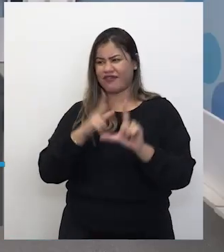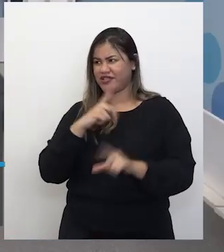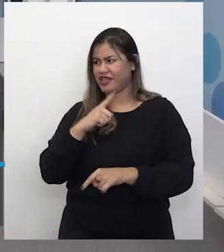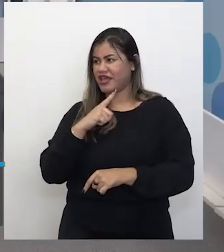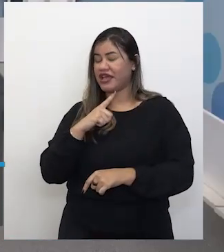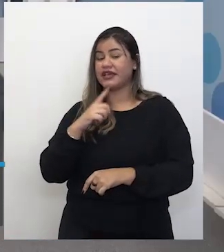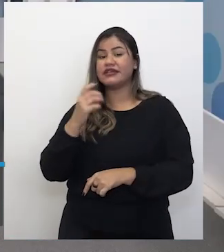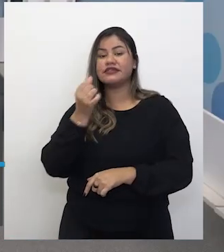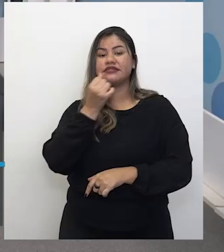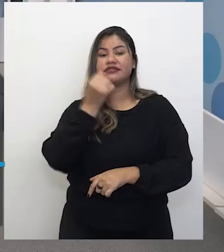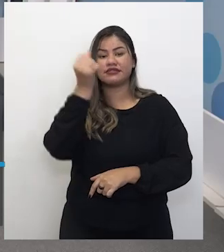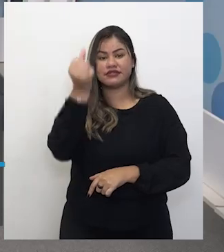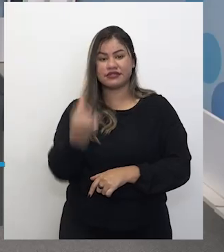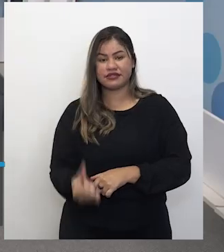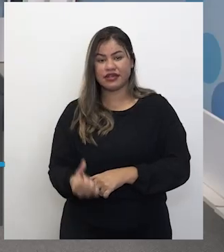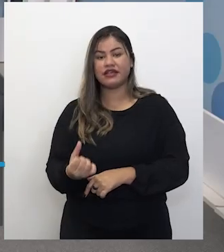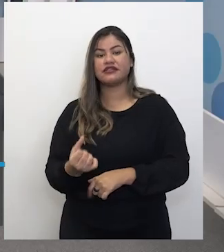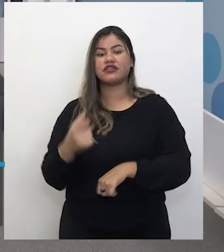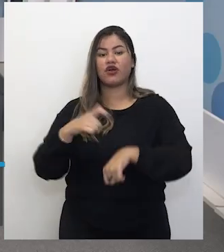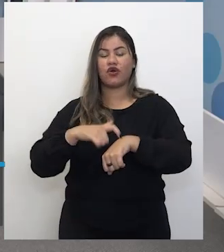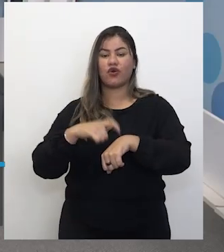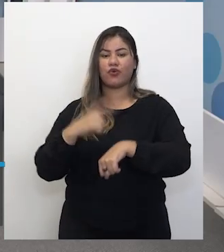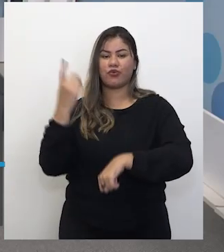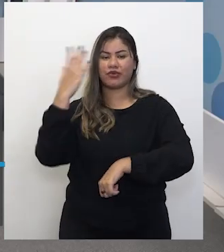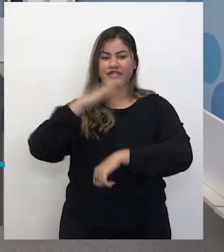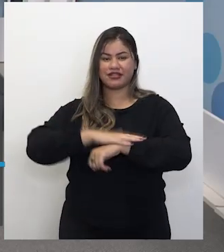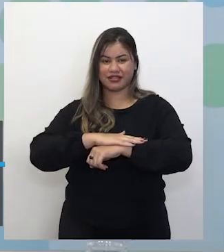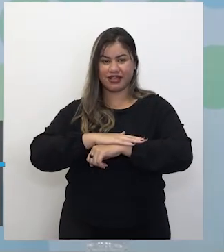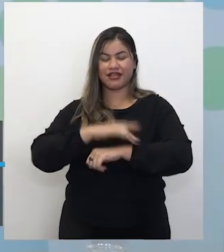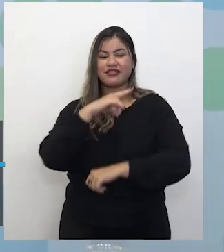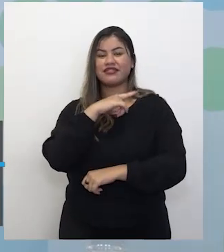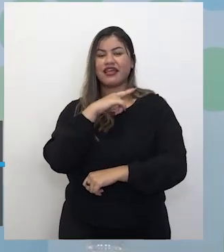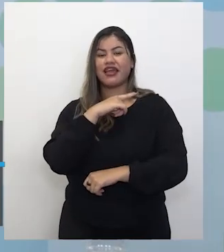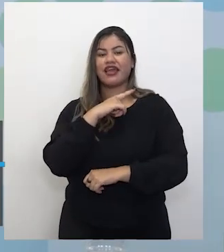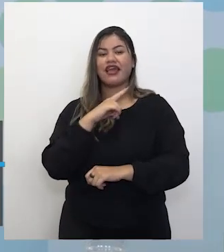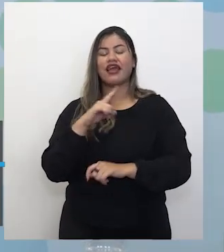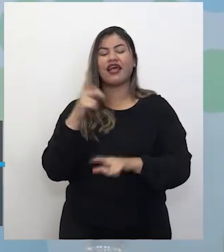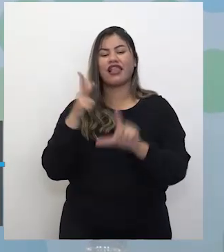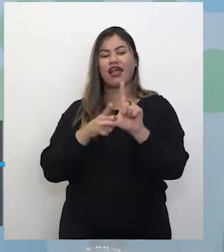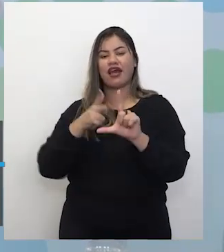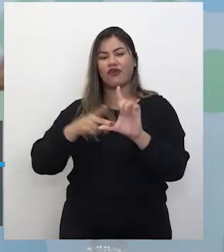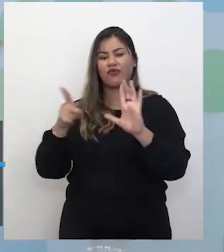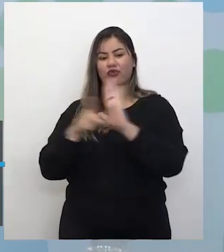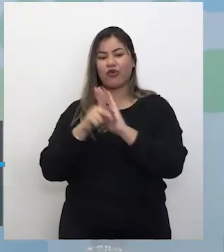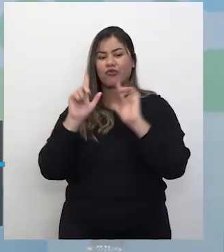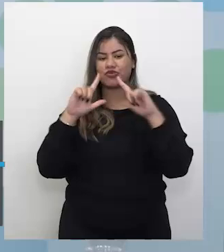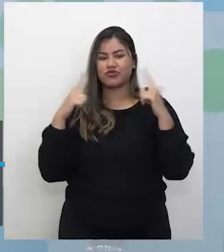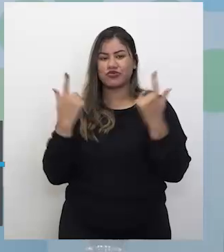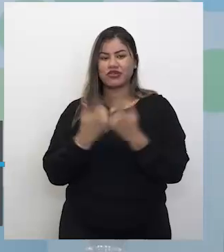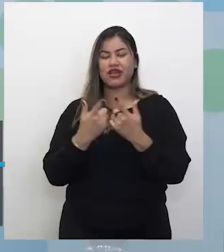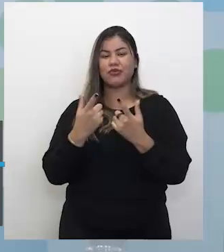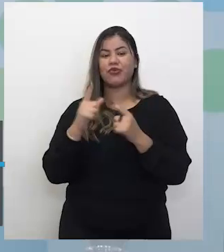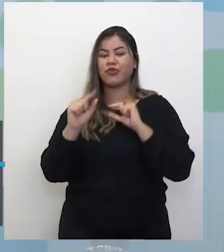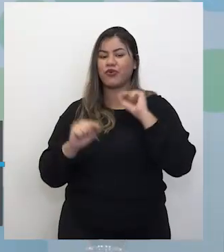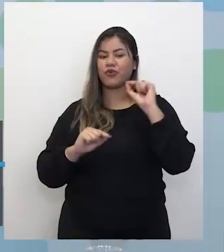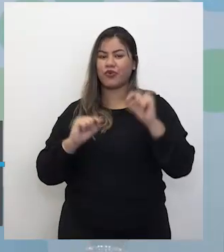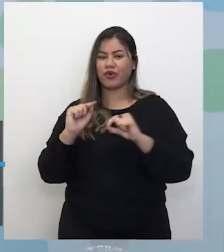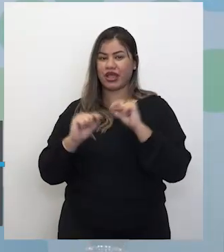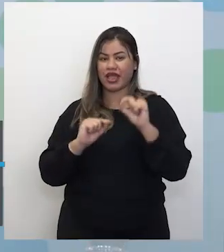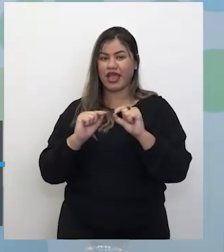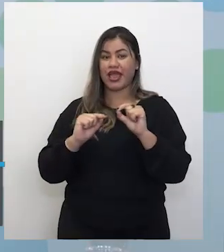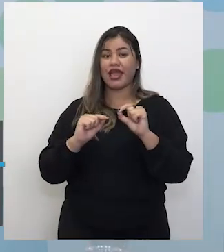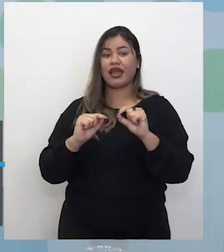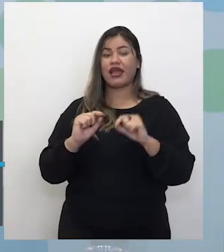Toda sexta-feira, às 13 horas, tem as lives do Grêmio, que é para colocar em destaque, né? Colocar ali dentro